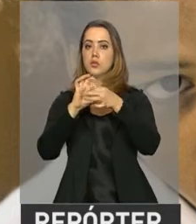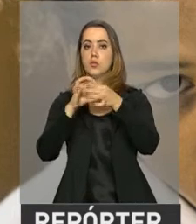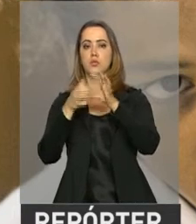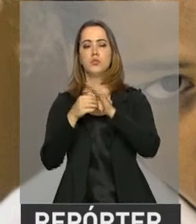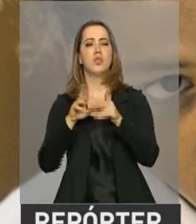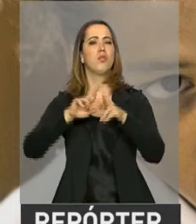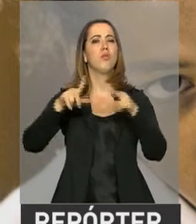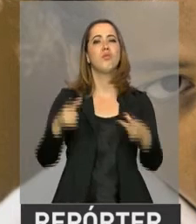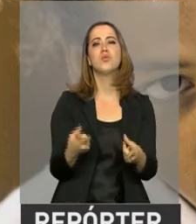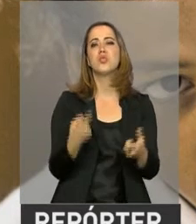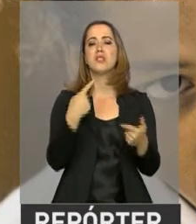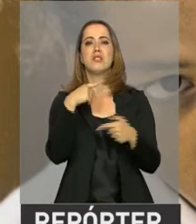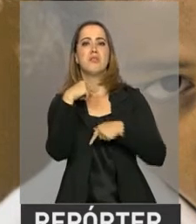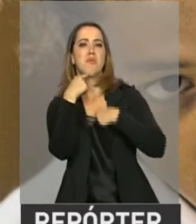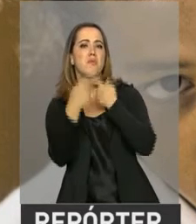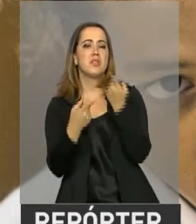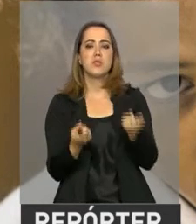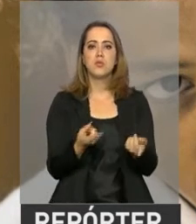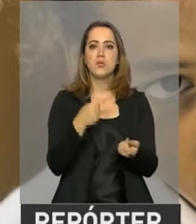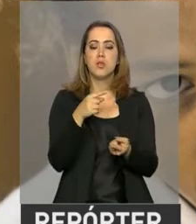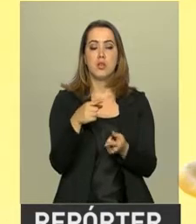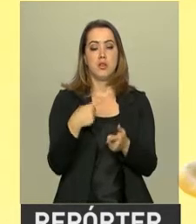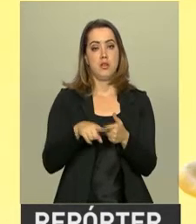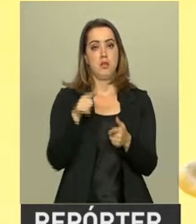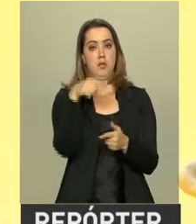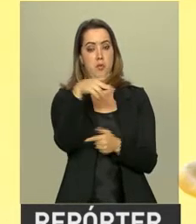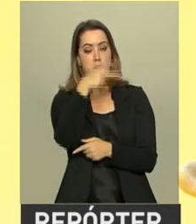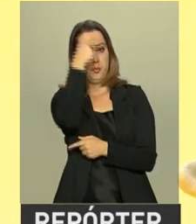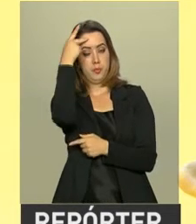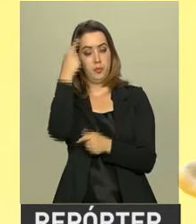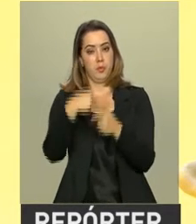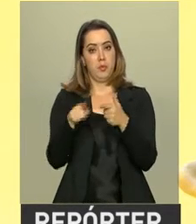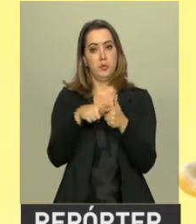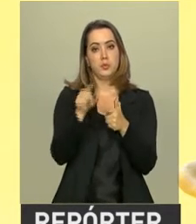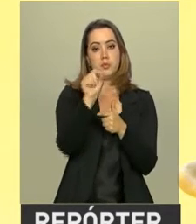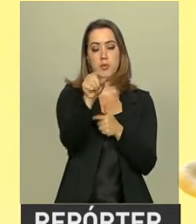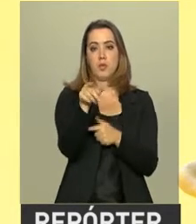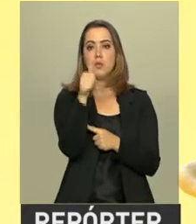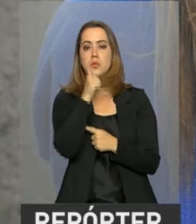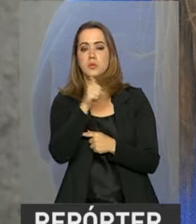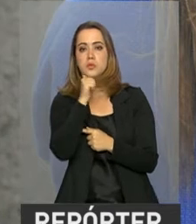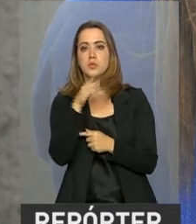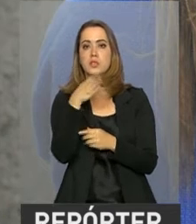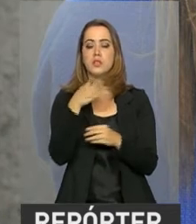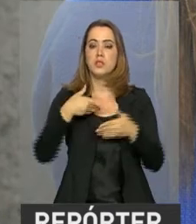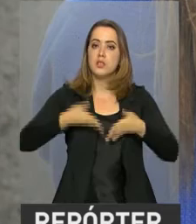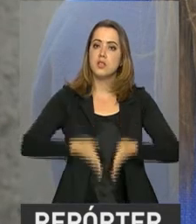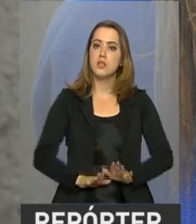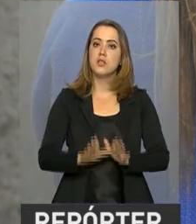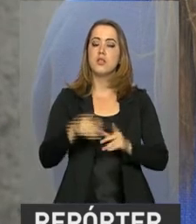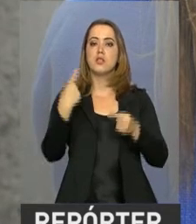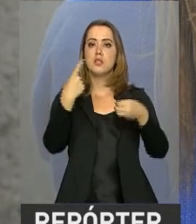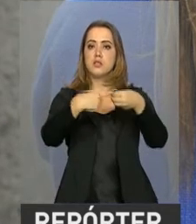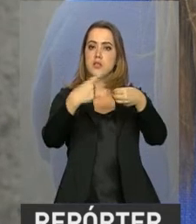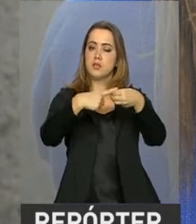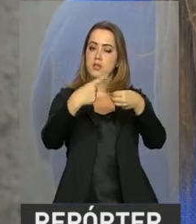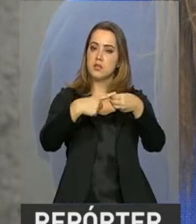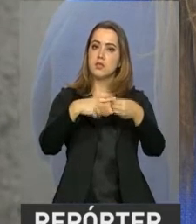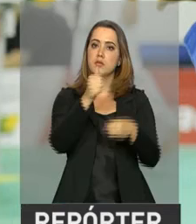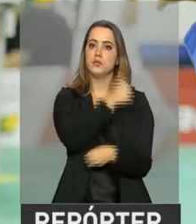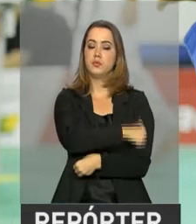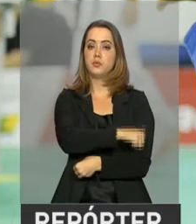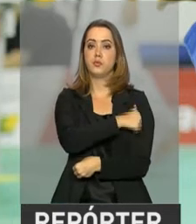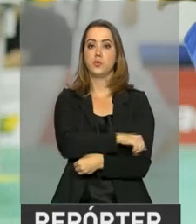pódio. Rafaela Silva nasceu na Cidade de Deus, comunidade do Rio de Janeiro, onde conheceu o esporte que iria mudar a sua